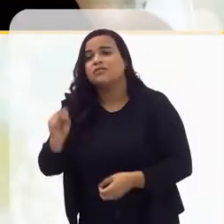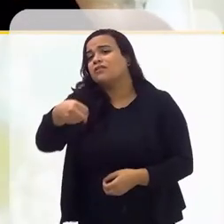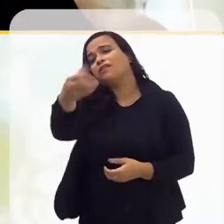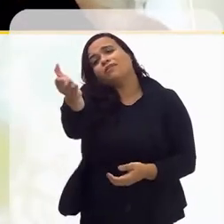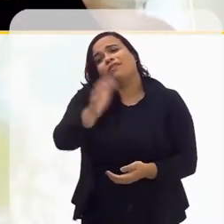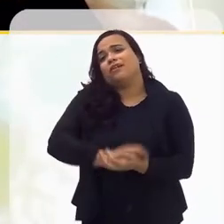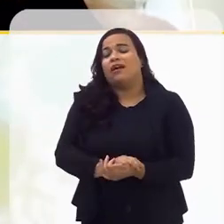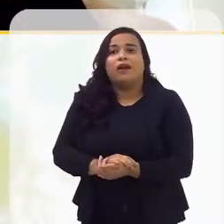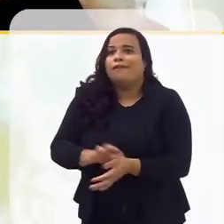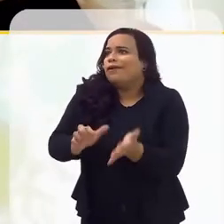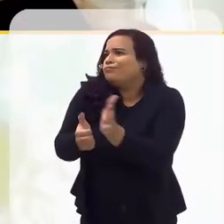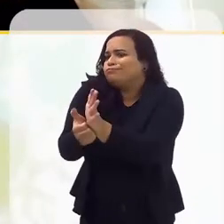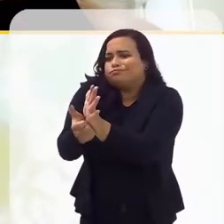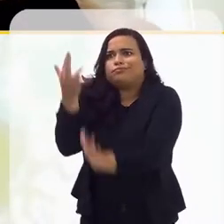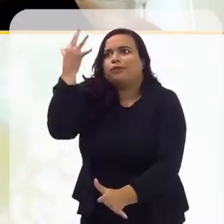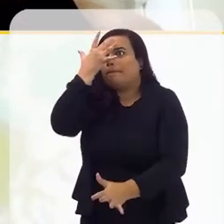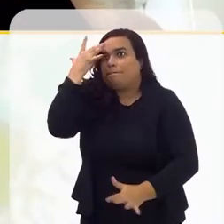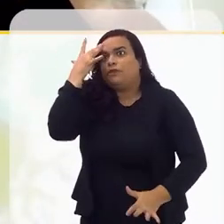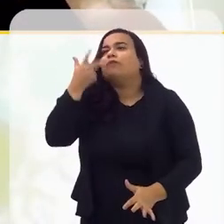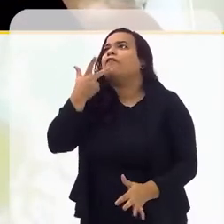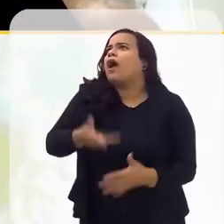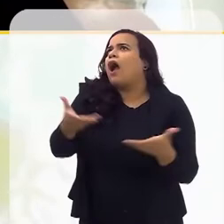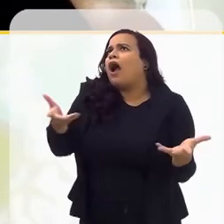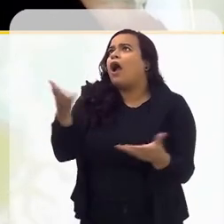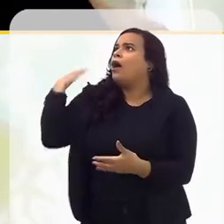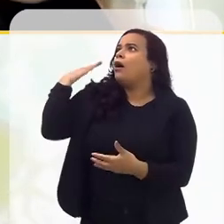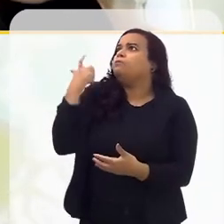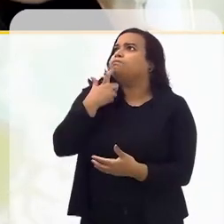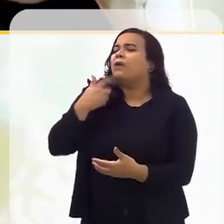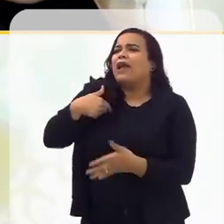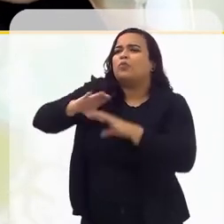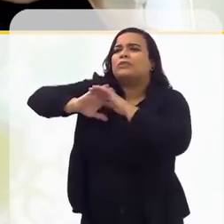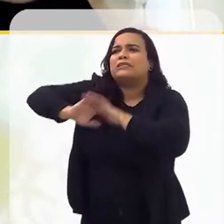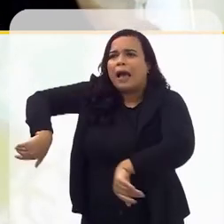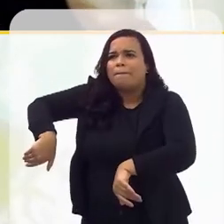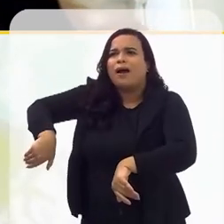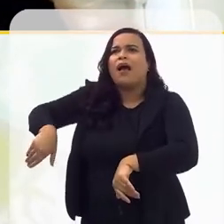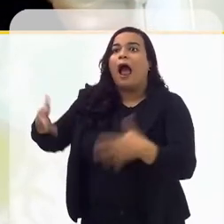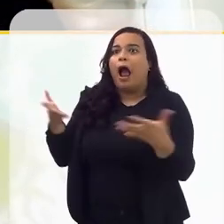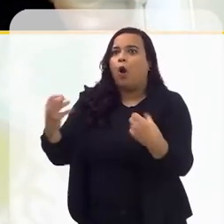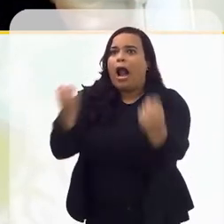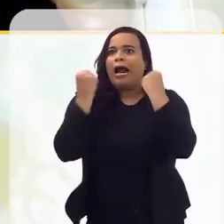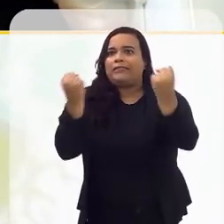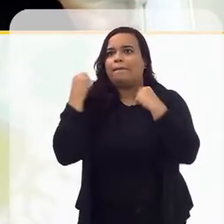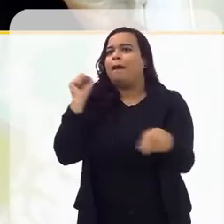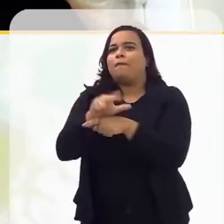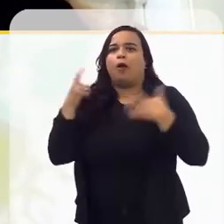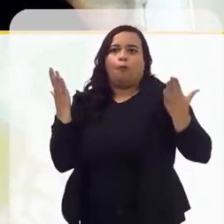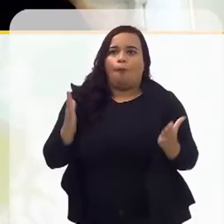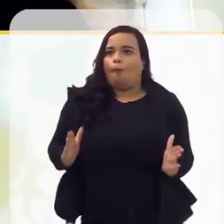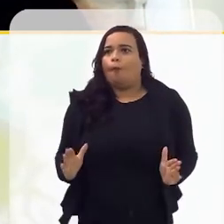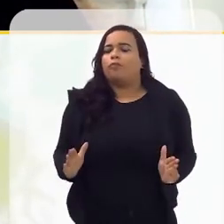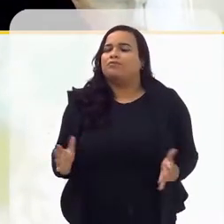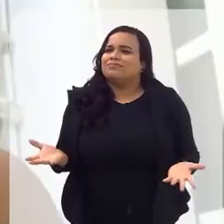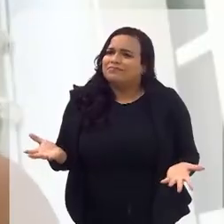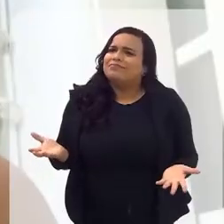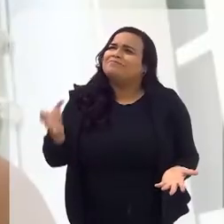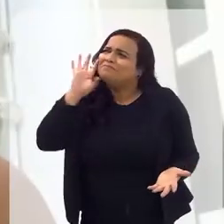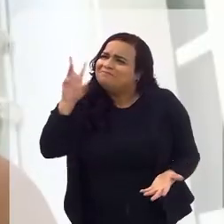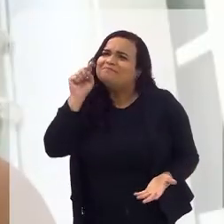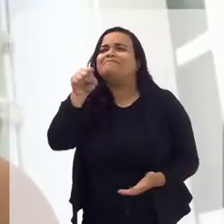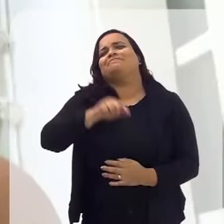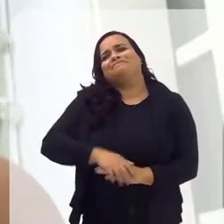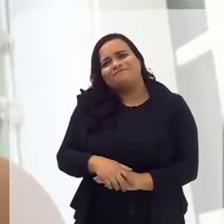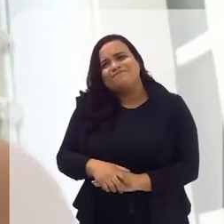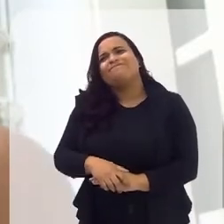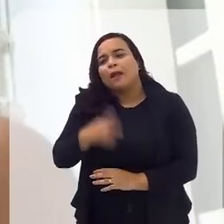Claro, com certeza. Quantas vezes uma pessoa fala, ah, eu recentemente me separei, então eu vou entrar para a academia. E é legal isso, porque é legal o